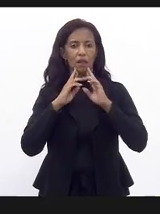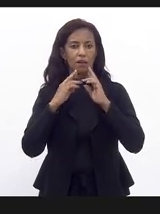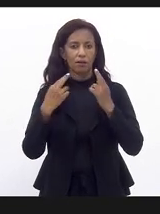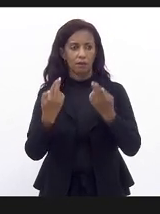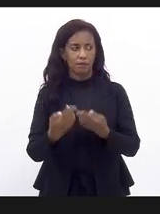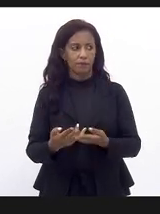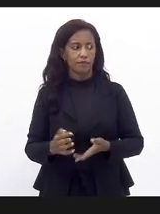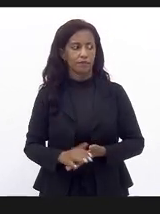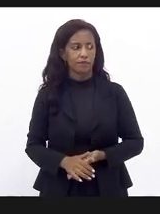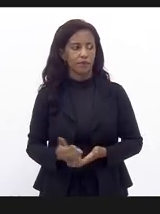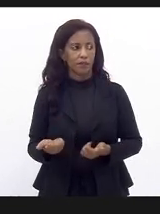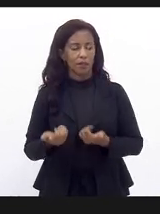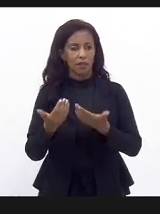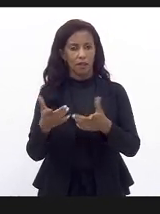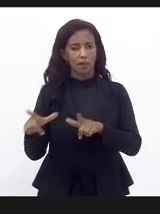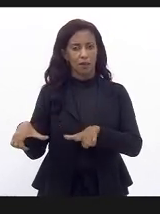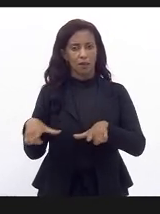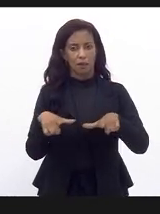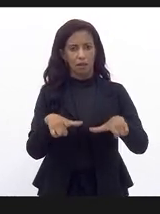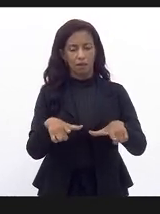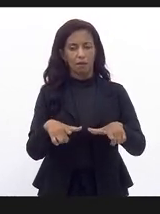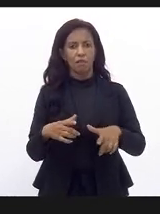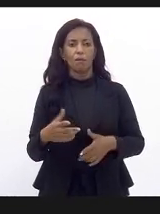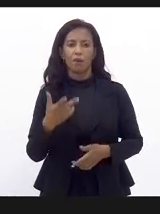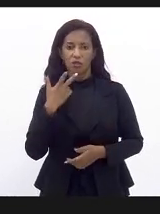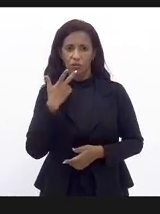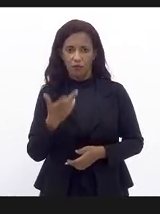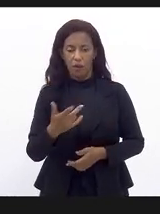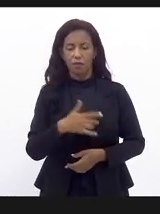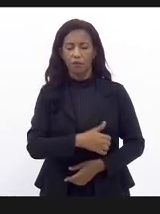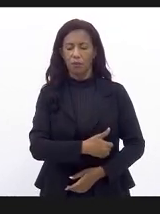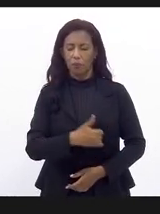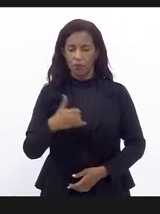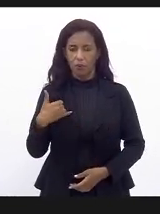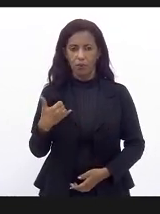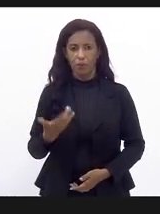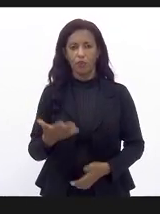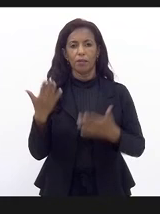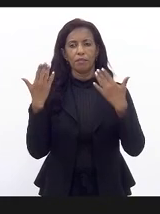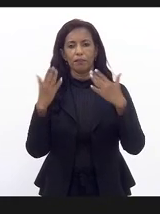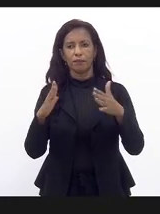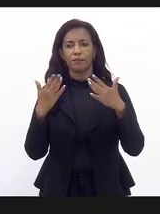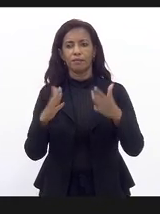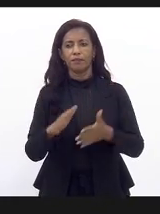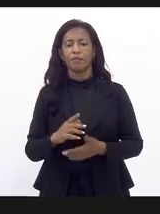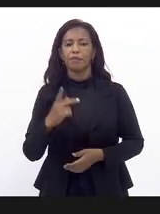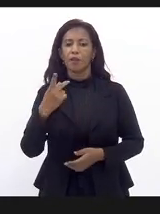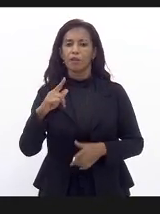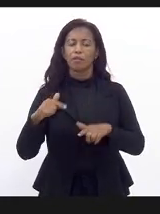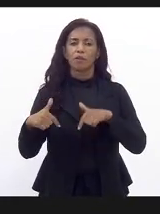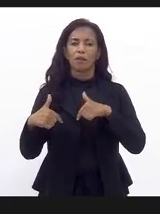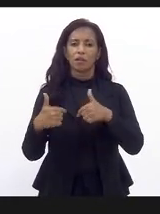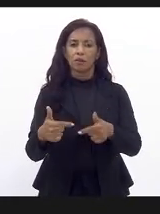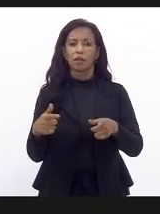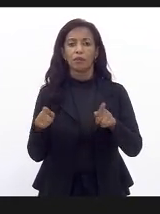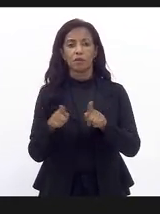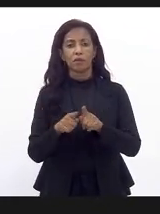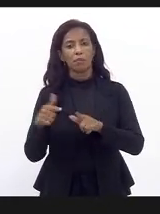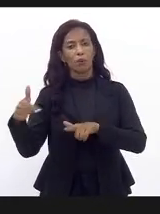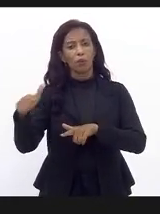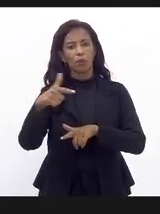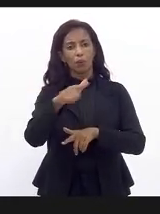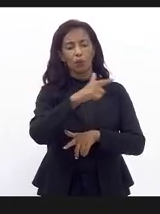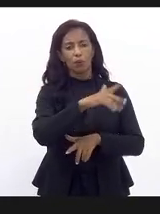né, na entrega da moção, mas registro aqui o meu orgulho e parabenizo a sua atuação, assim como das